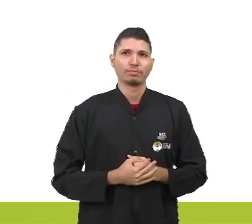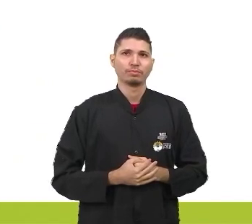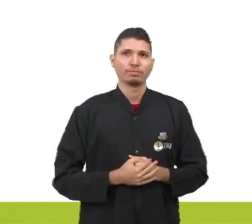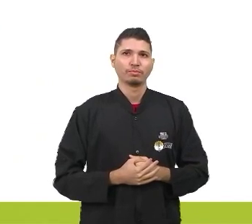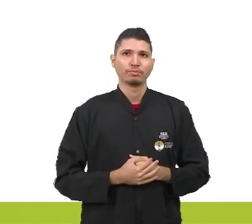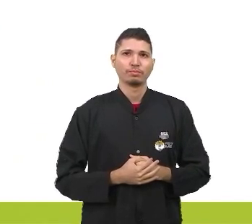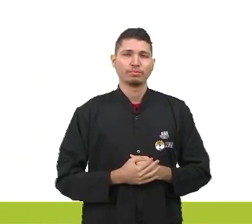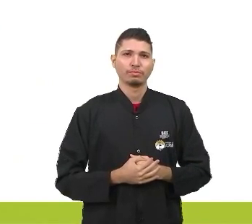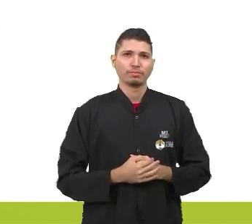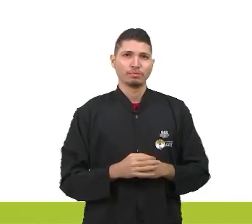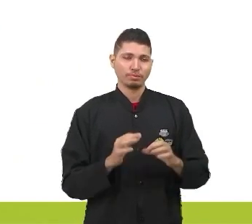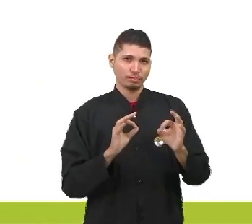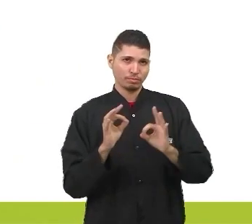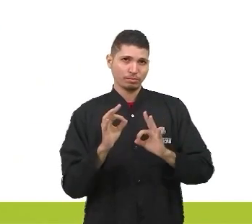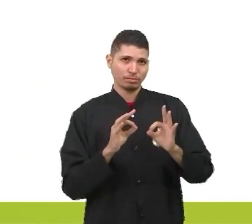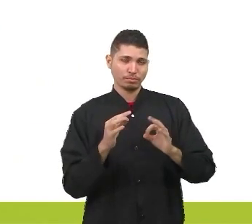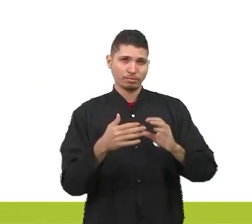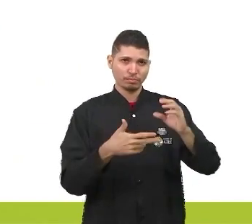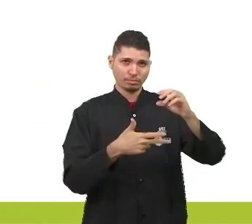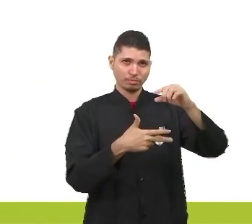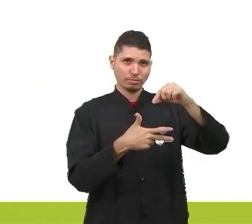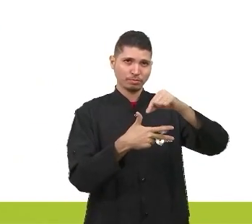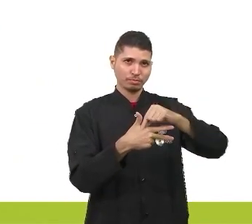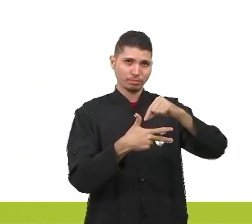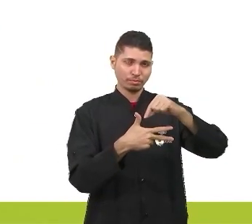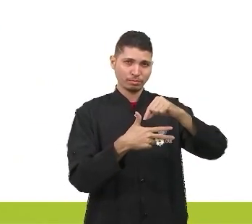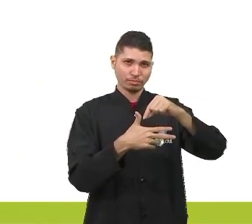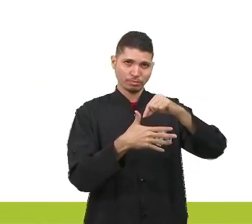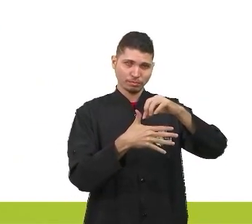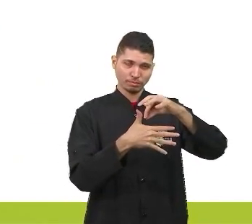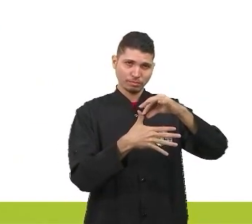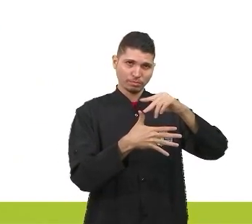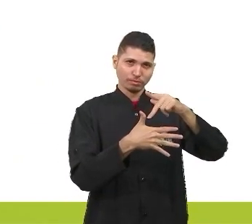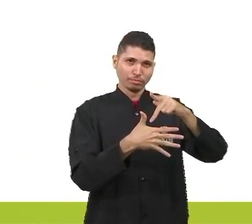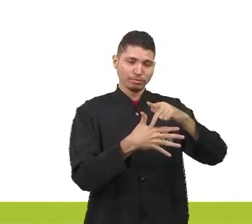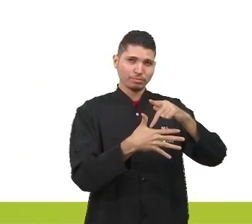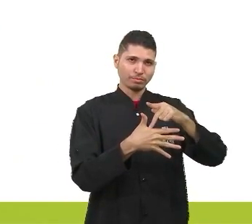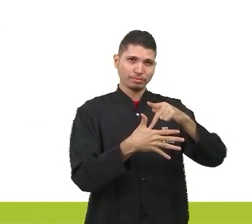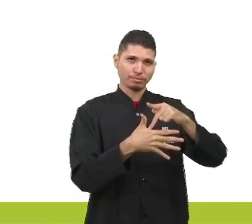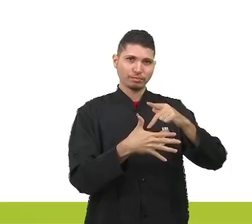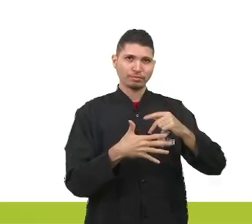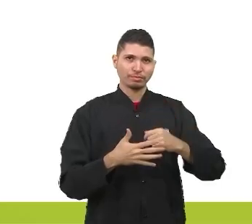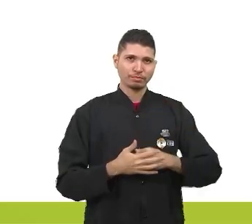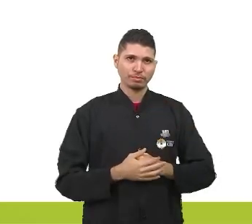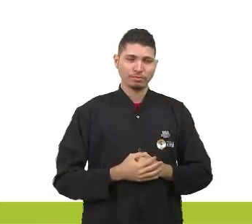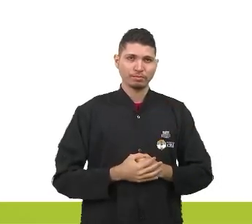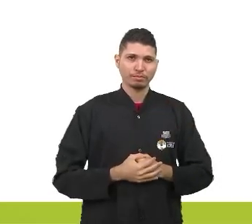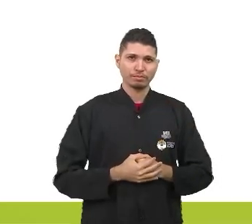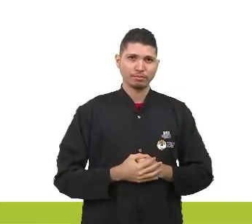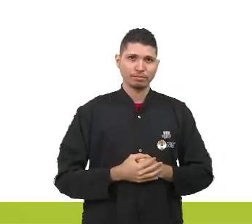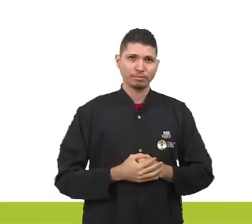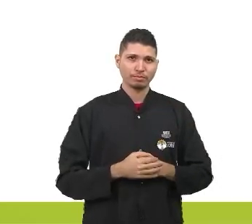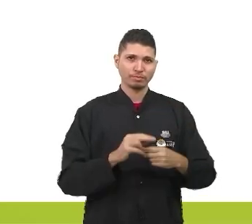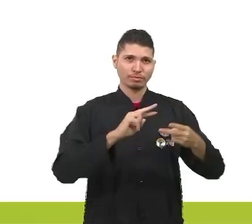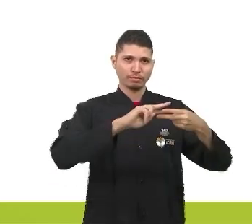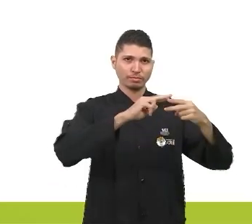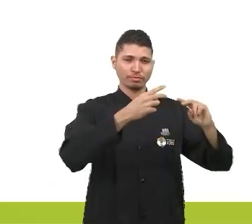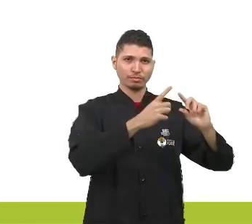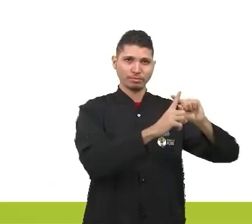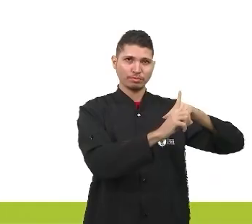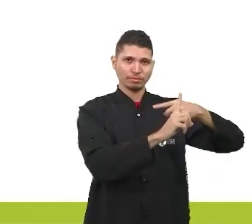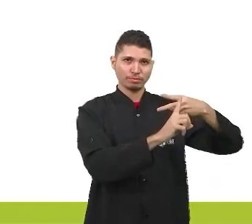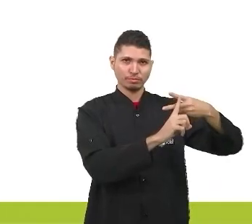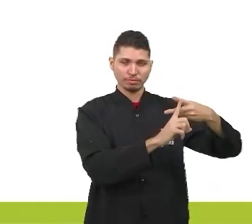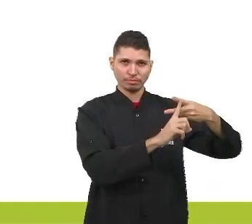Sintetizando proteínas, repetindo, né? Vamos lá. Nós temos o DNA que se duplica,